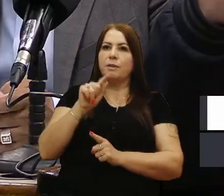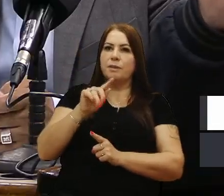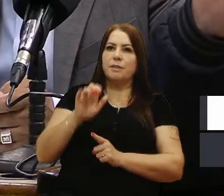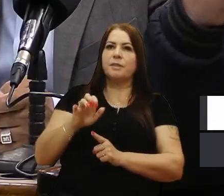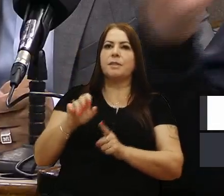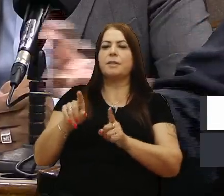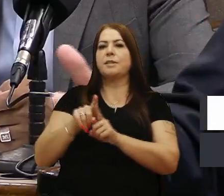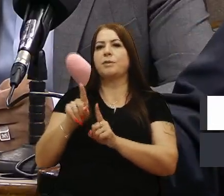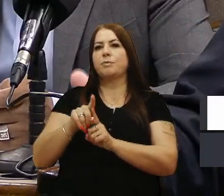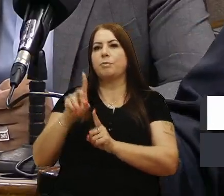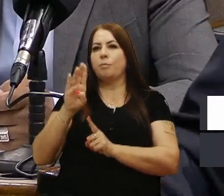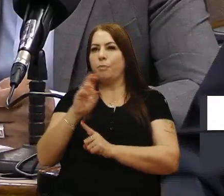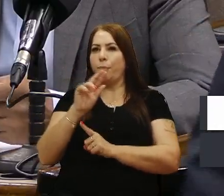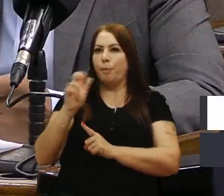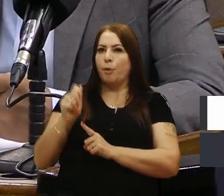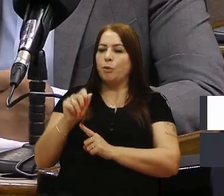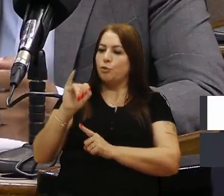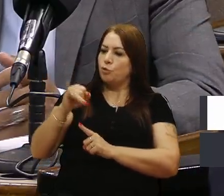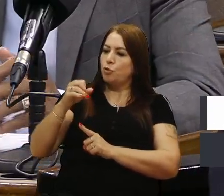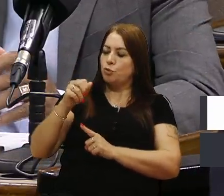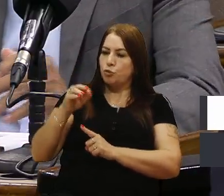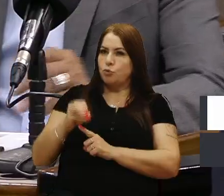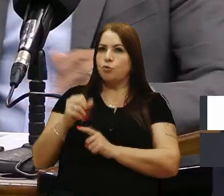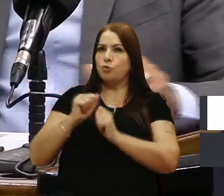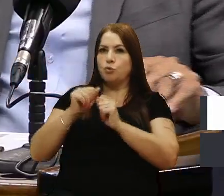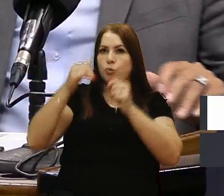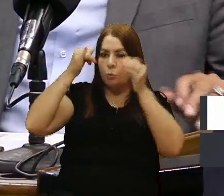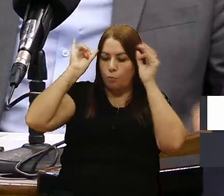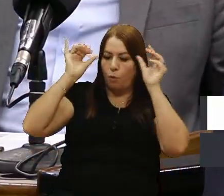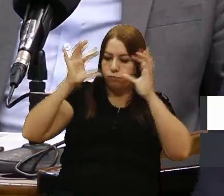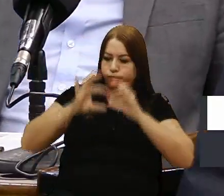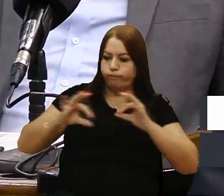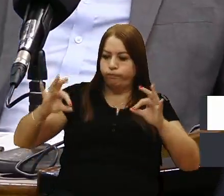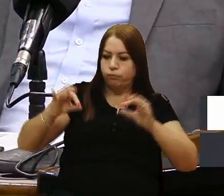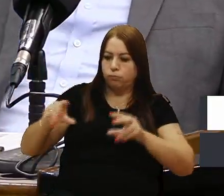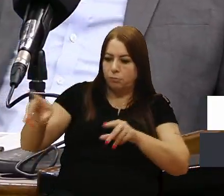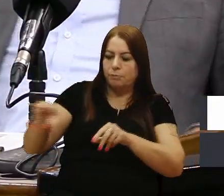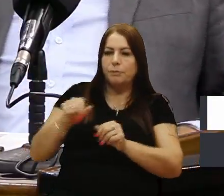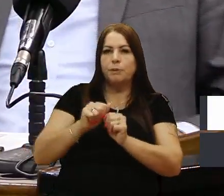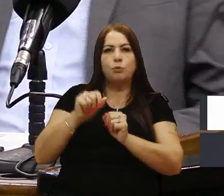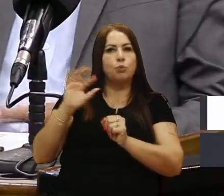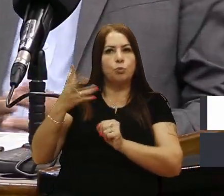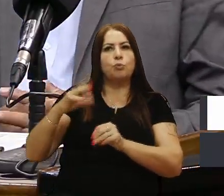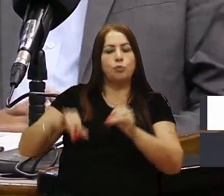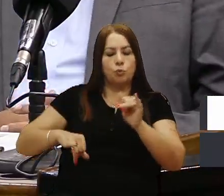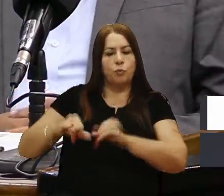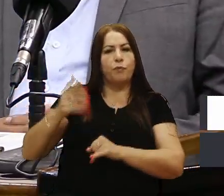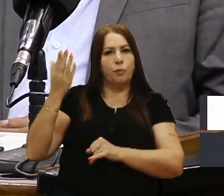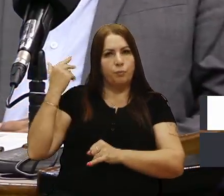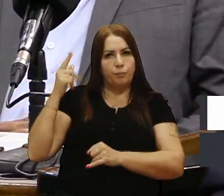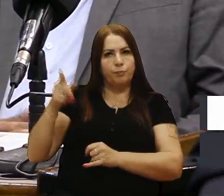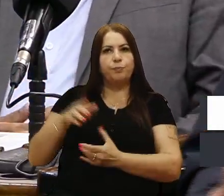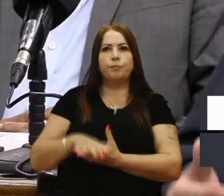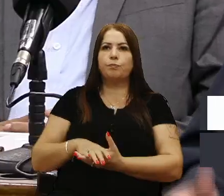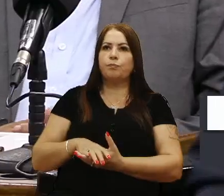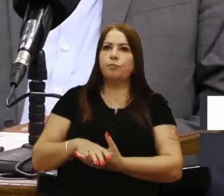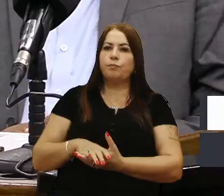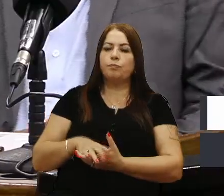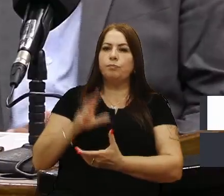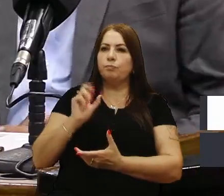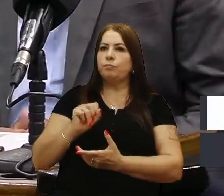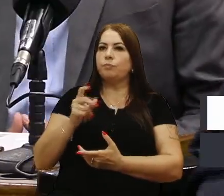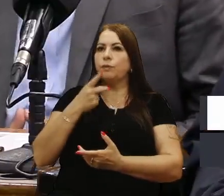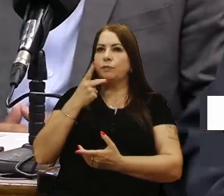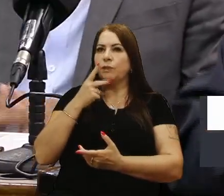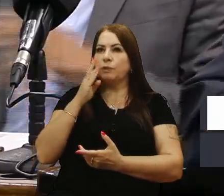brocha, um ajojo para botar nos boi. Então, tudo isso aí a gente passou lá fora. Mas também não poderia deixar de fazer um